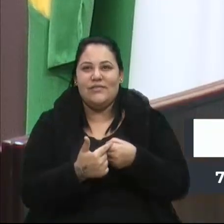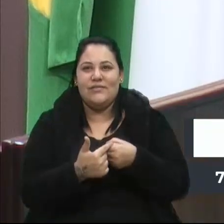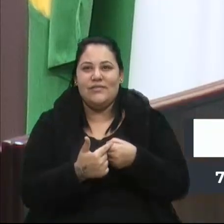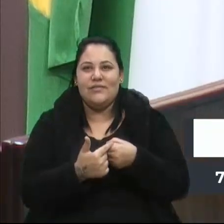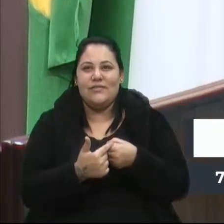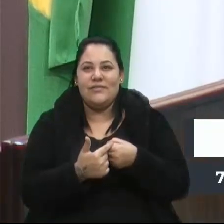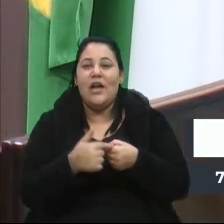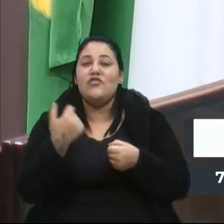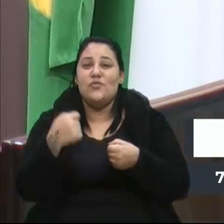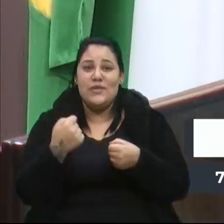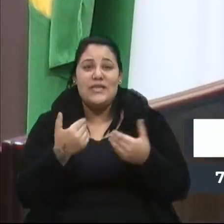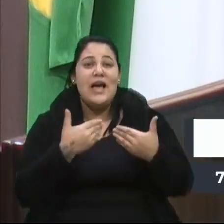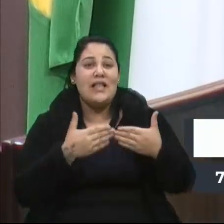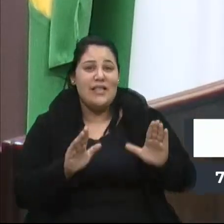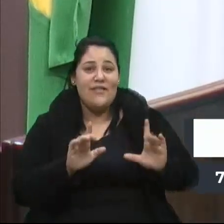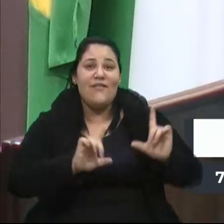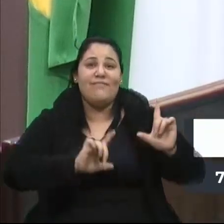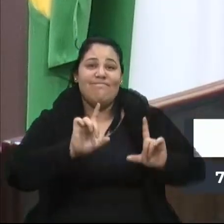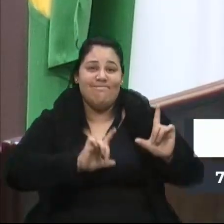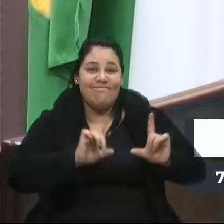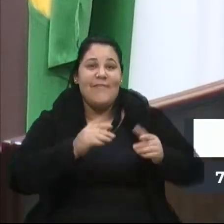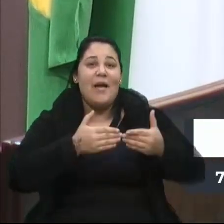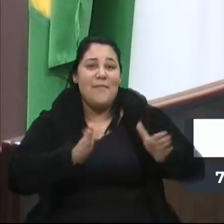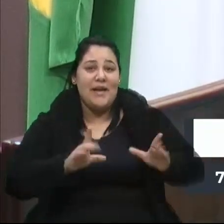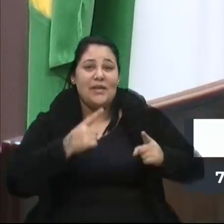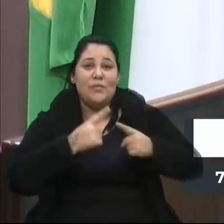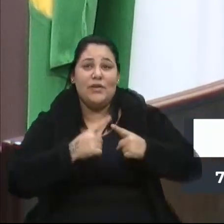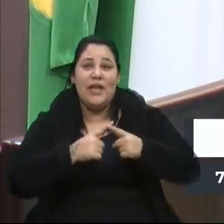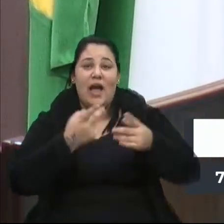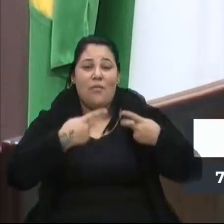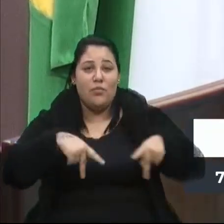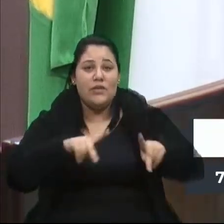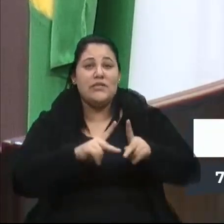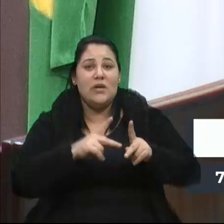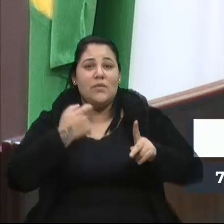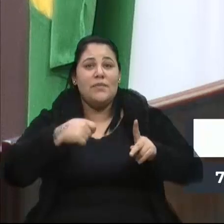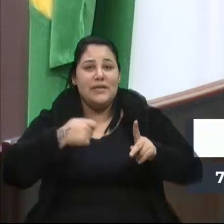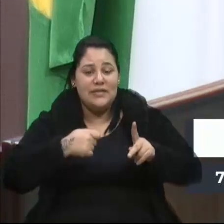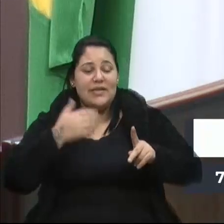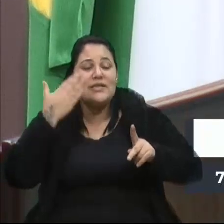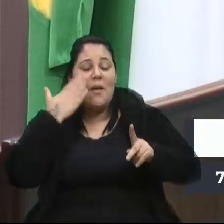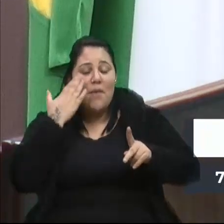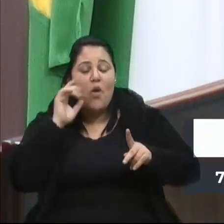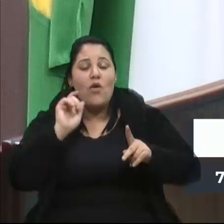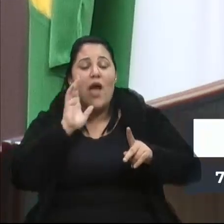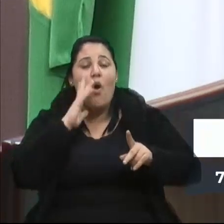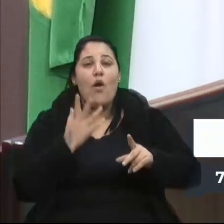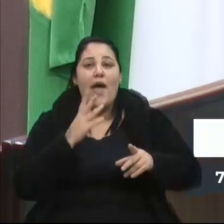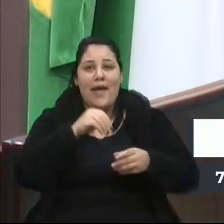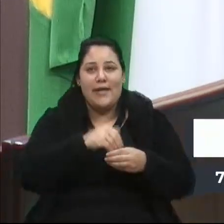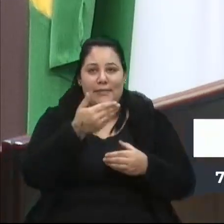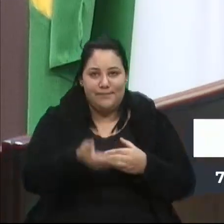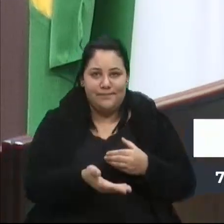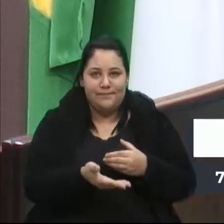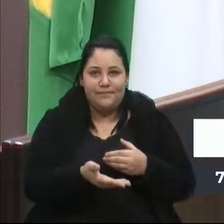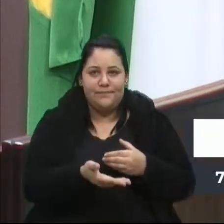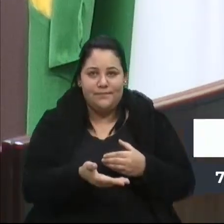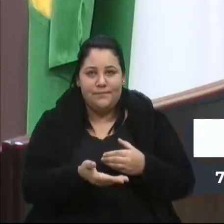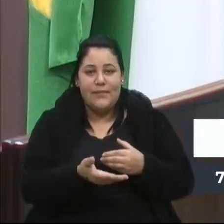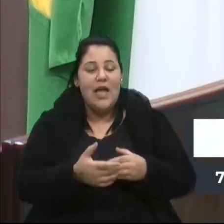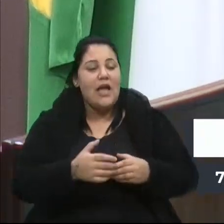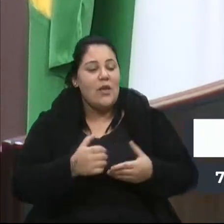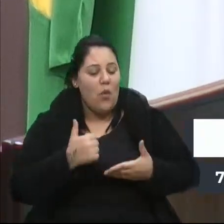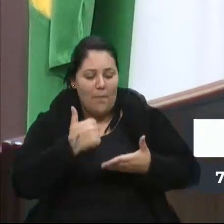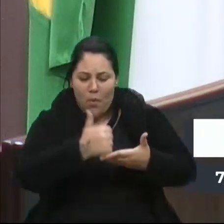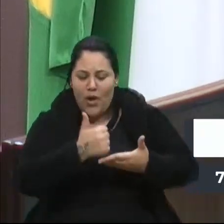realmente da TV aberta, porque a nossa mensagem precisa chegar sempre à nossa comunidade. Então, a defesa, mais uma vez, da TV aberta, né? A